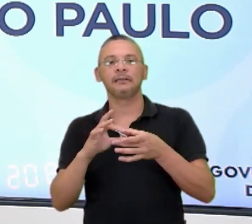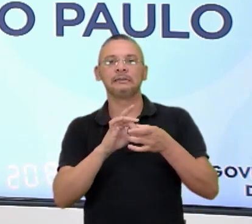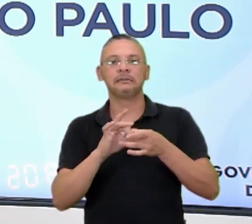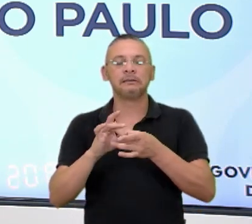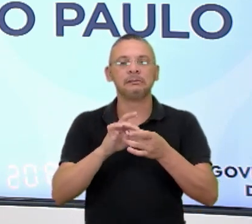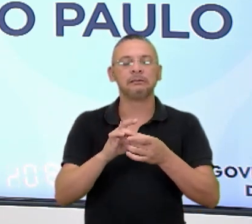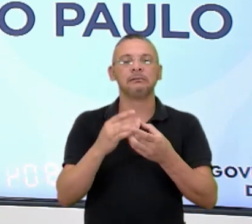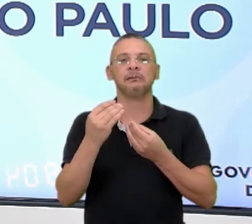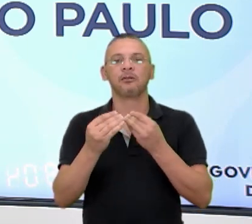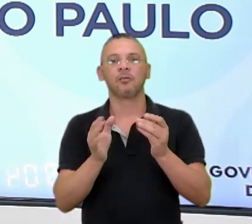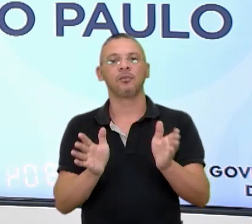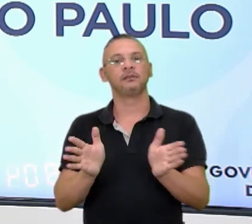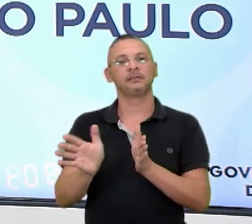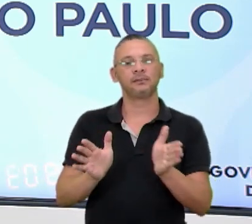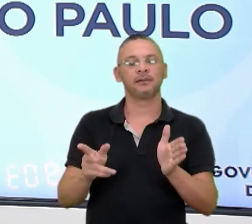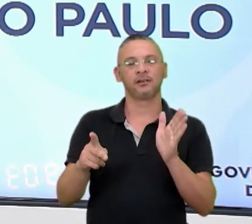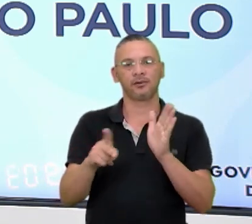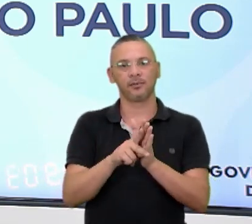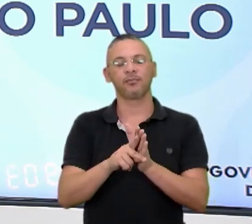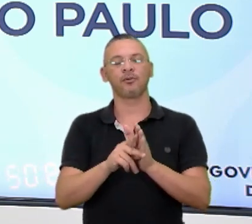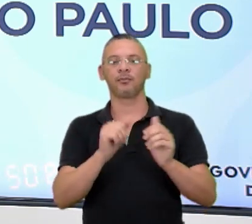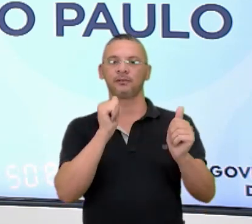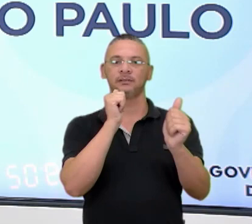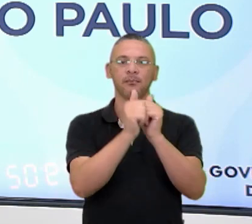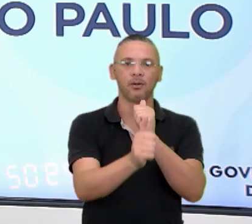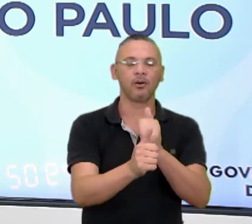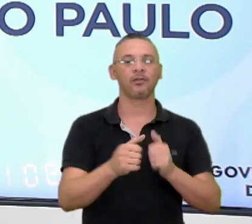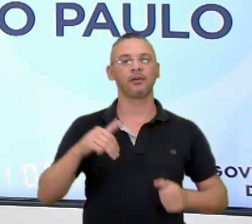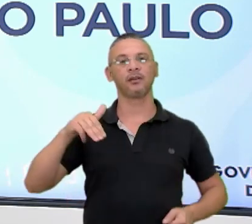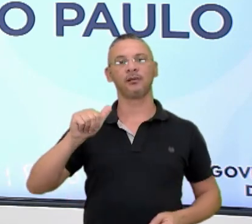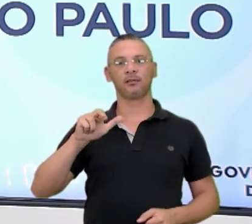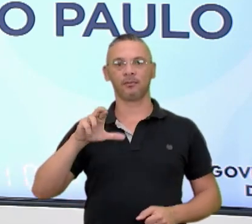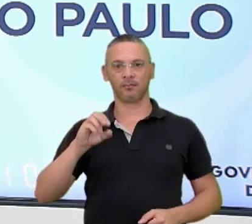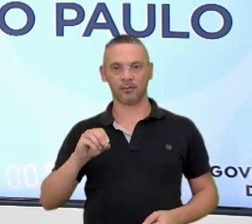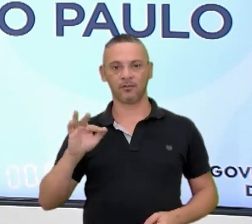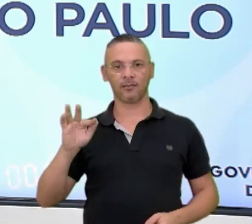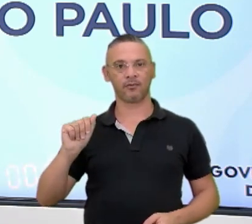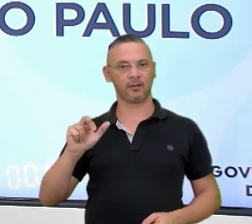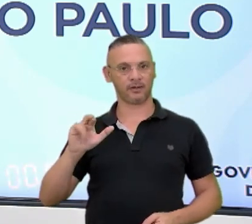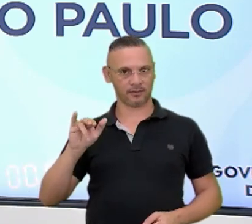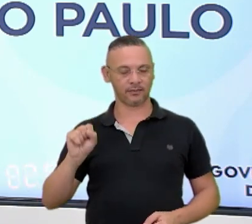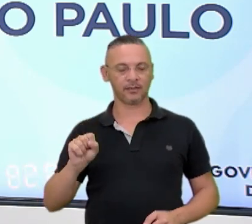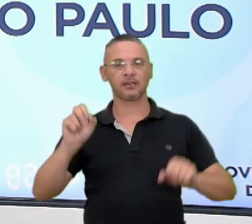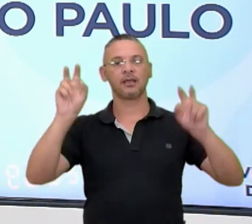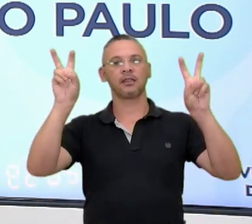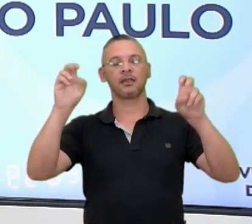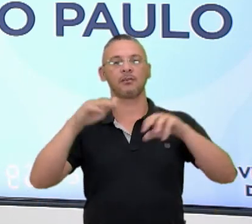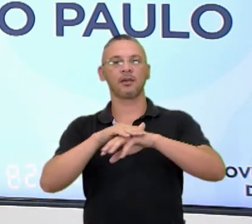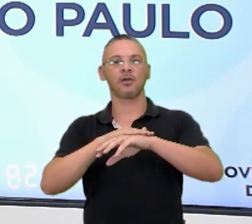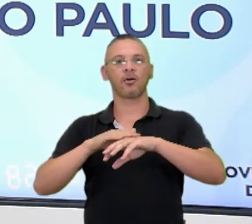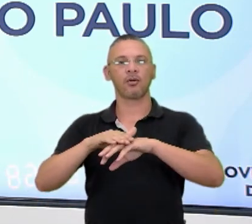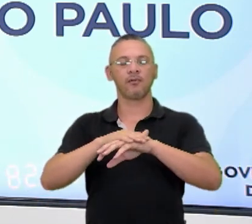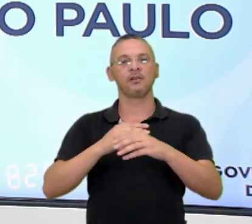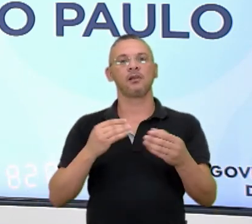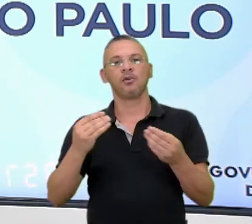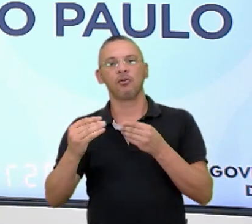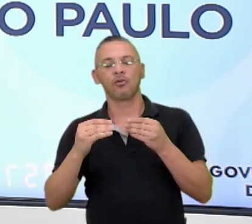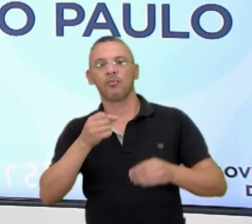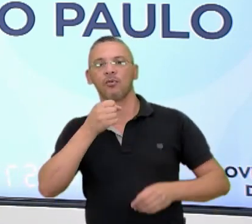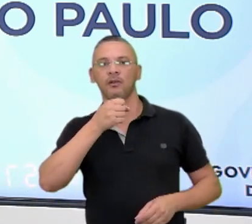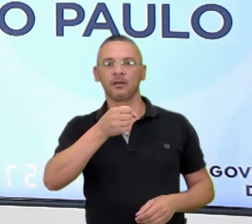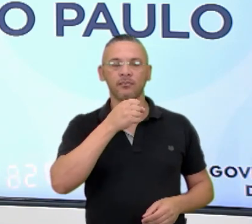da acessibilidade nos esportes, o professor Mauro Farias tratando sobre como é que funciona a imprensa, a